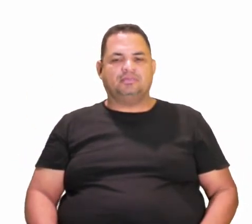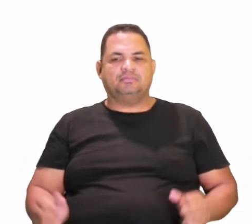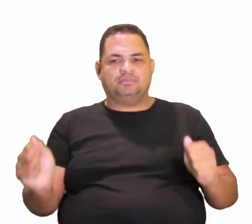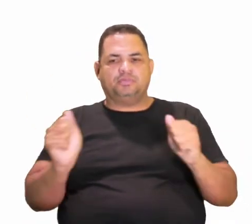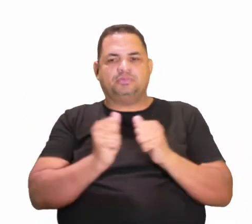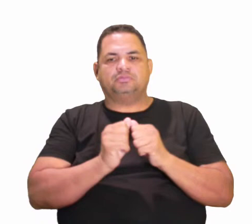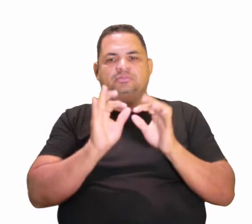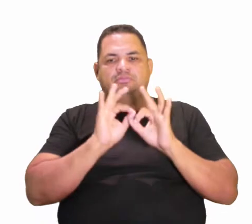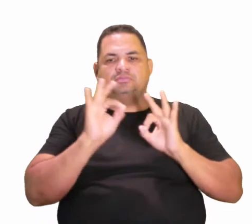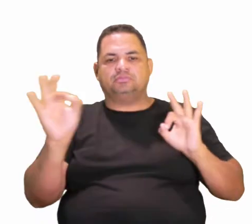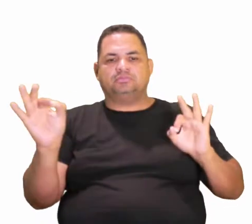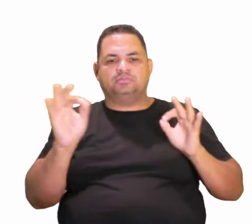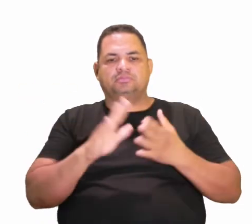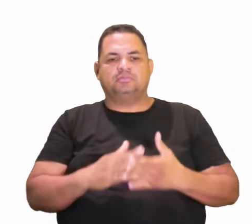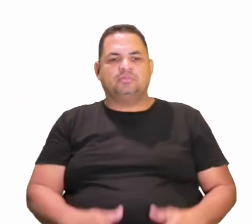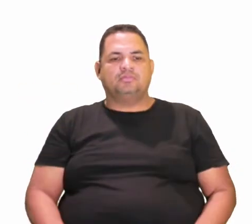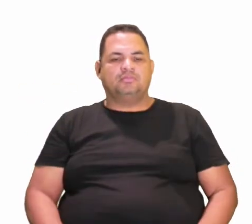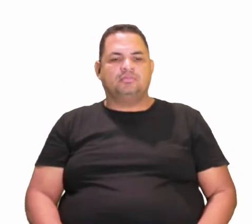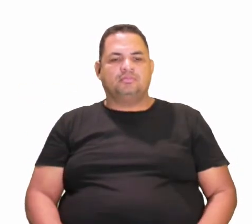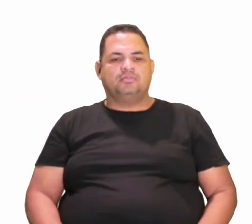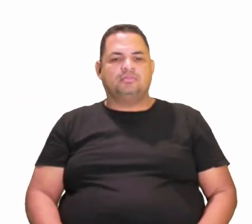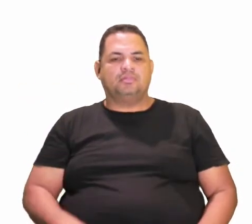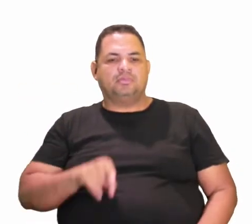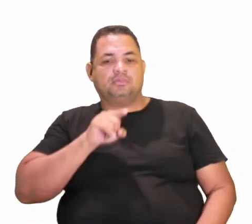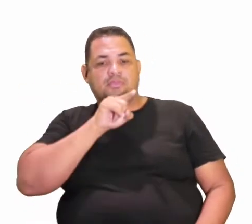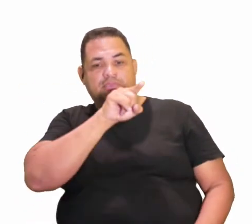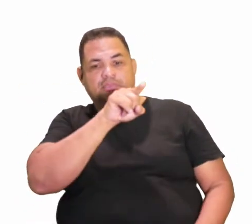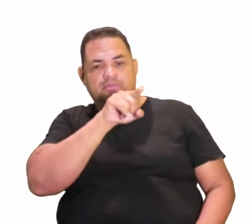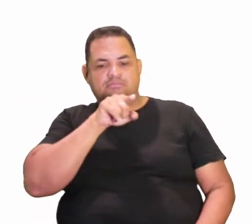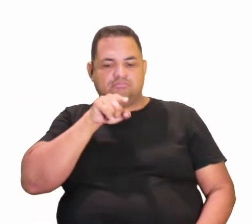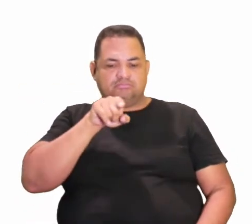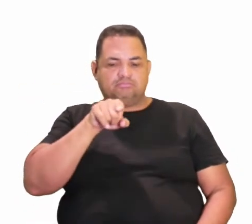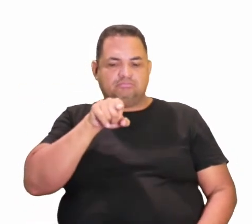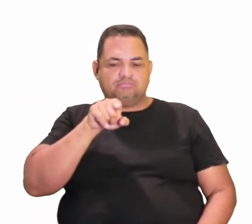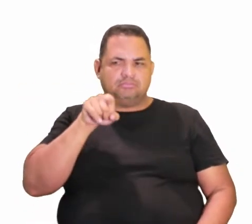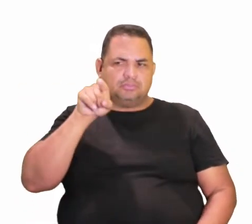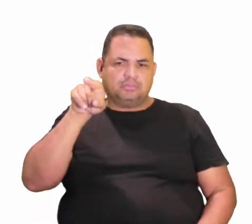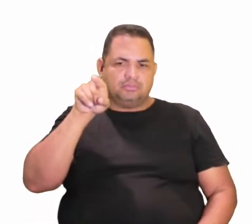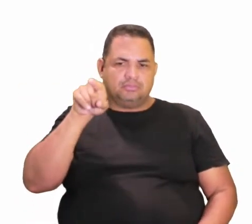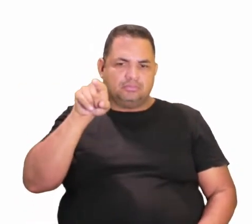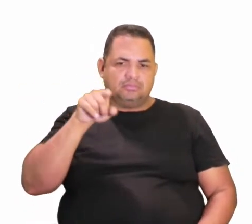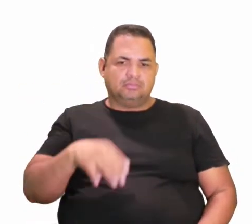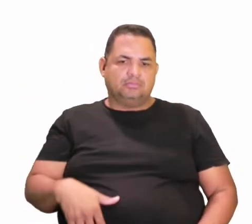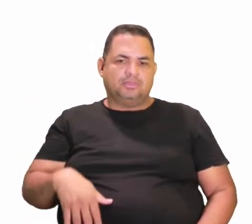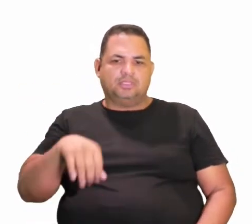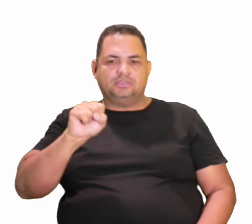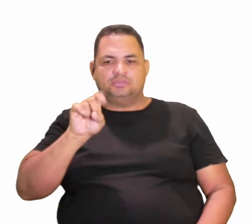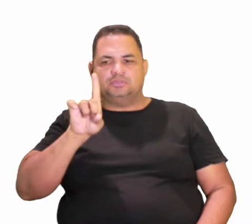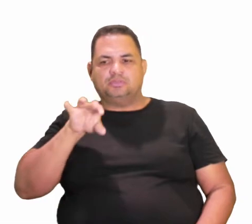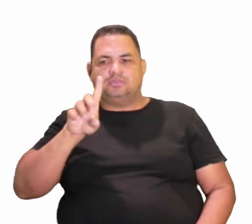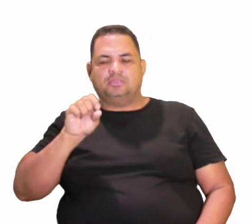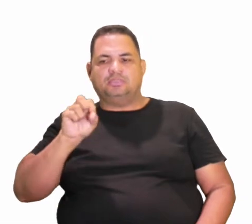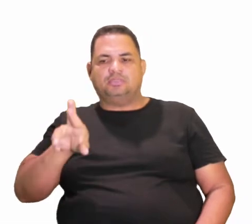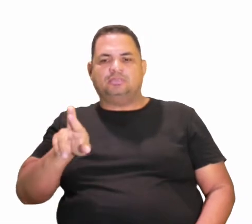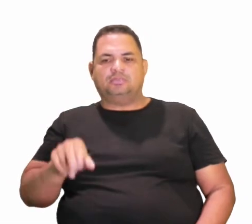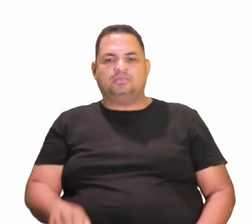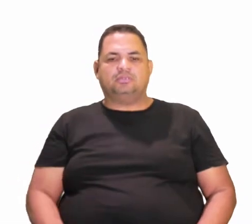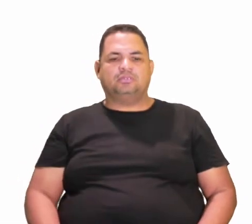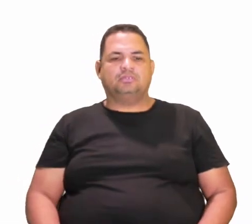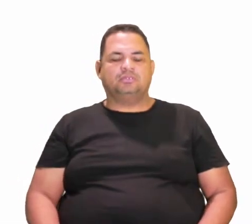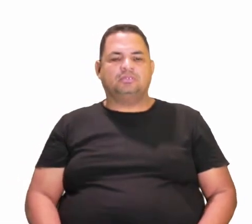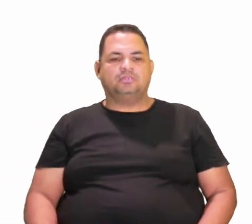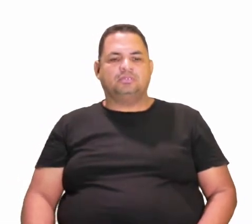perto, longe. That significa aquele, aquela ou aquilo no singular. E